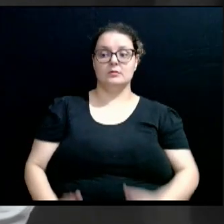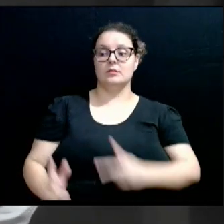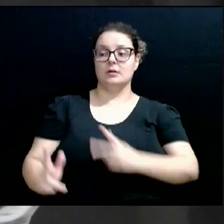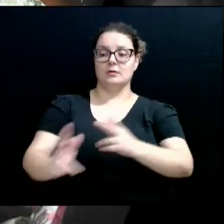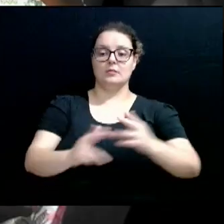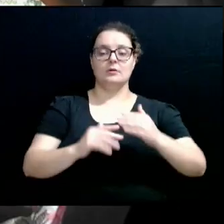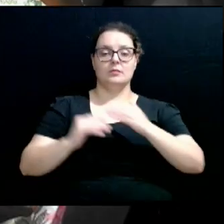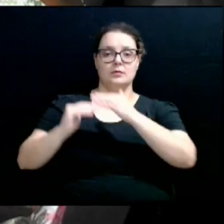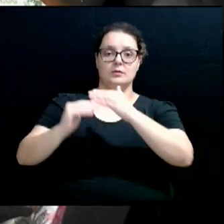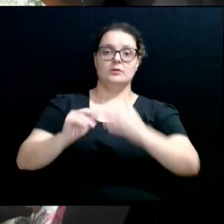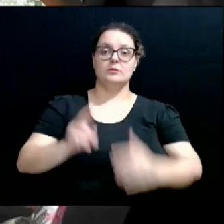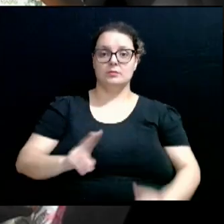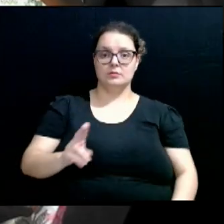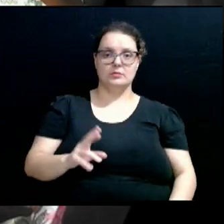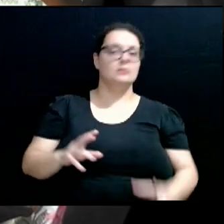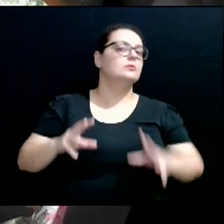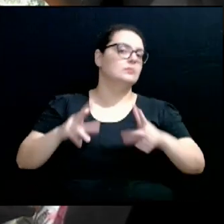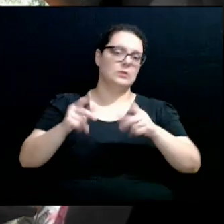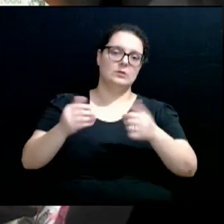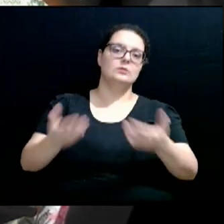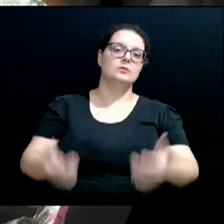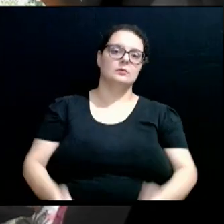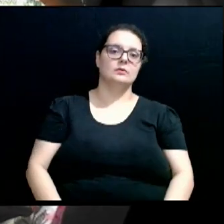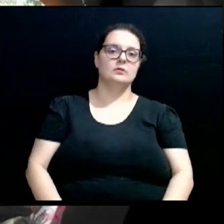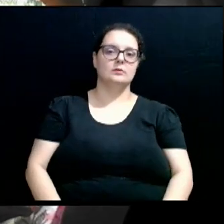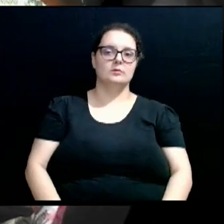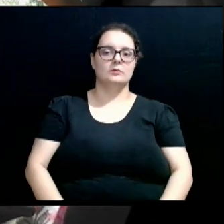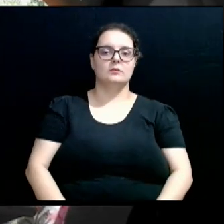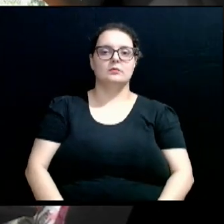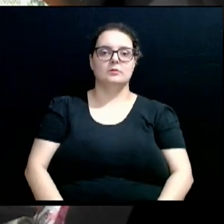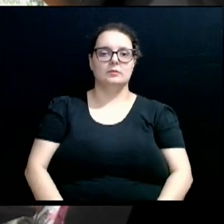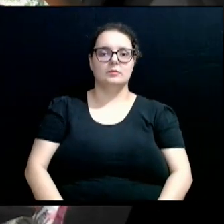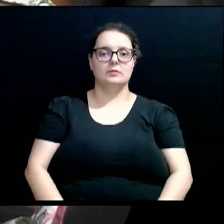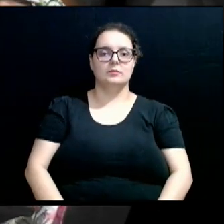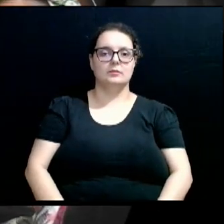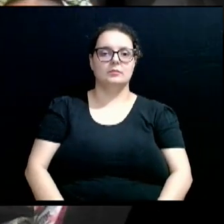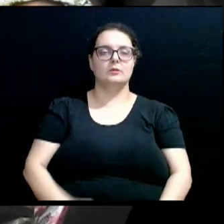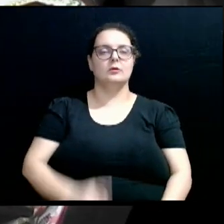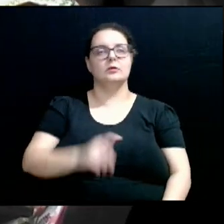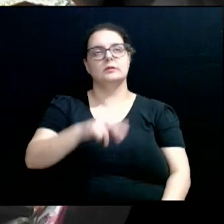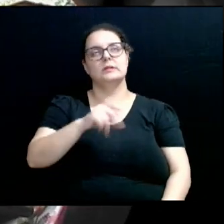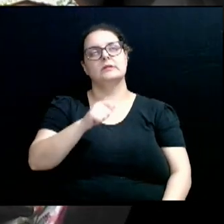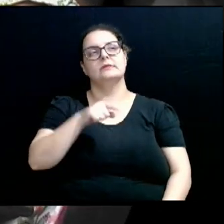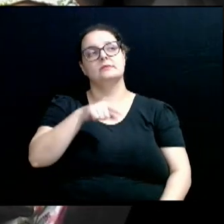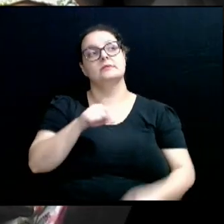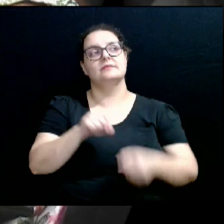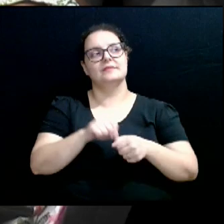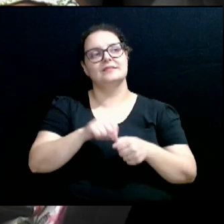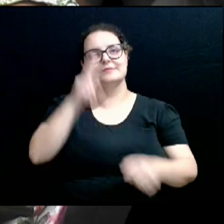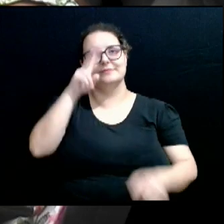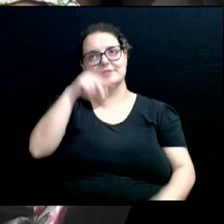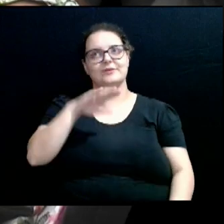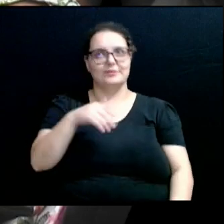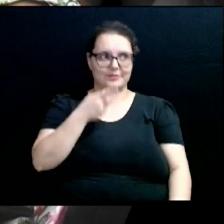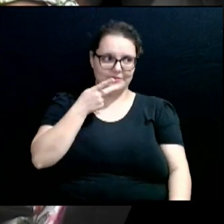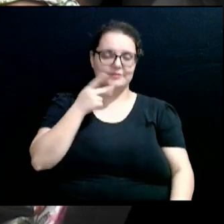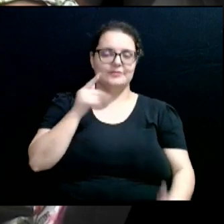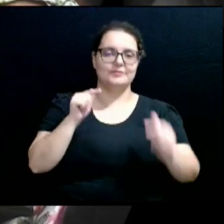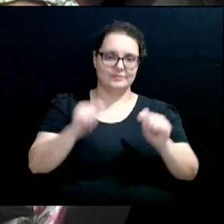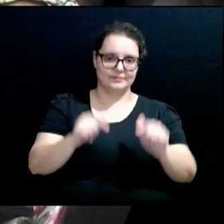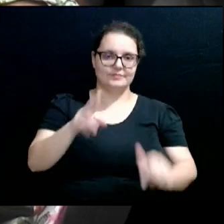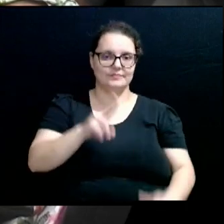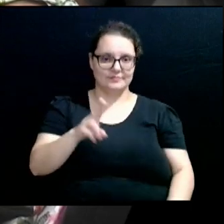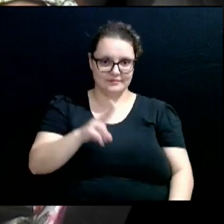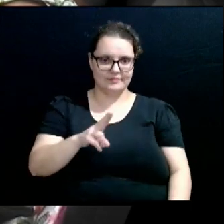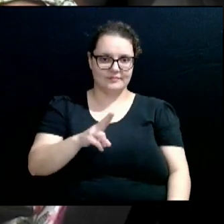para todo mundo. O Danda, você me fez lembrar, né, quando você fala, né, desse espaço que é usado para os estudos, né,